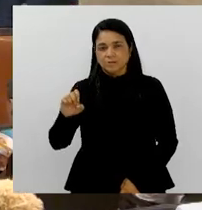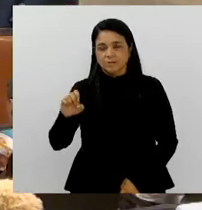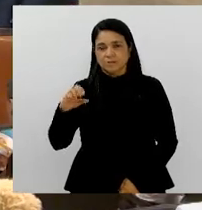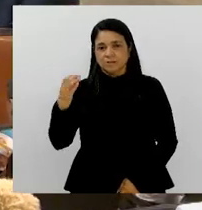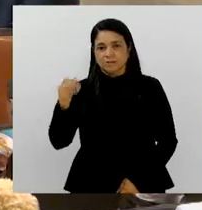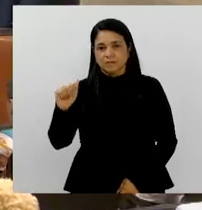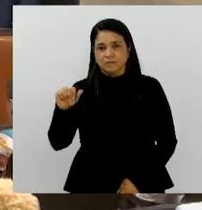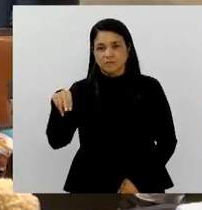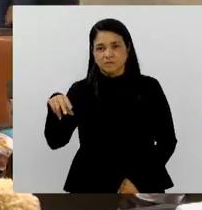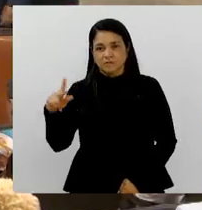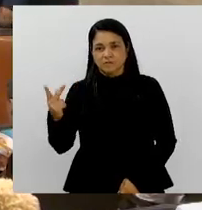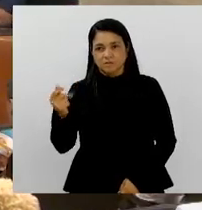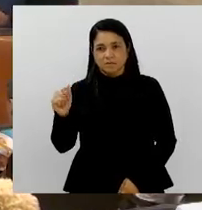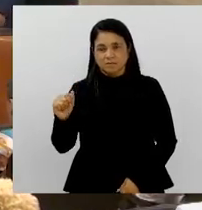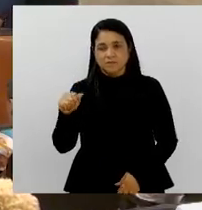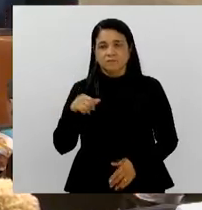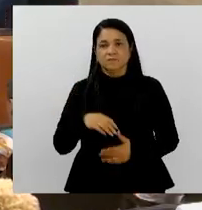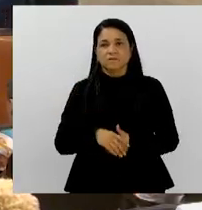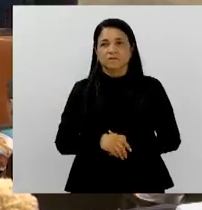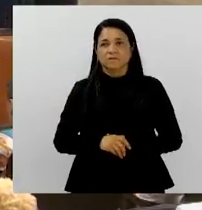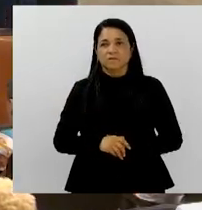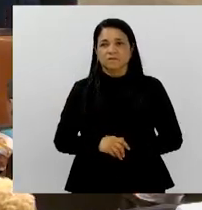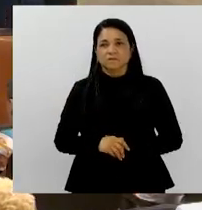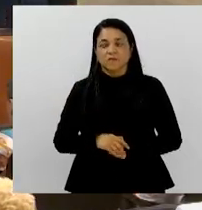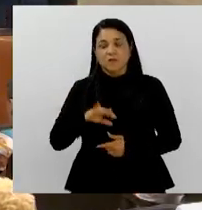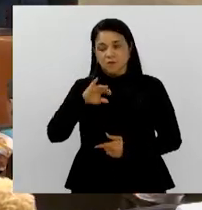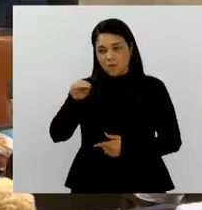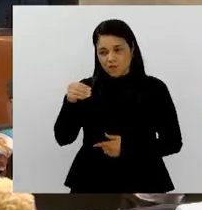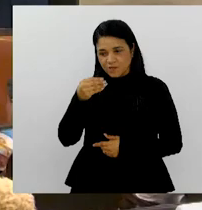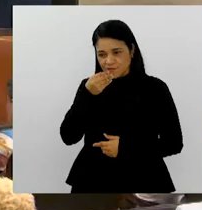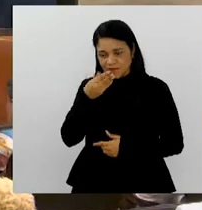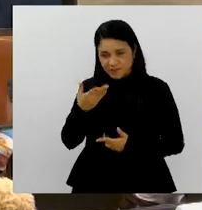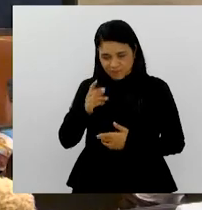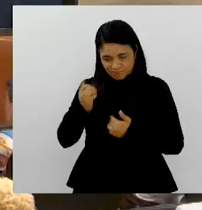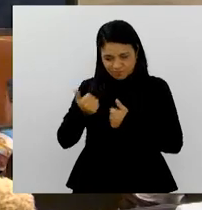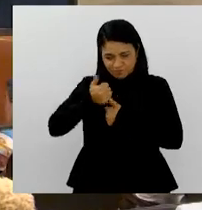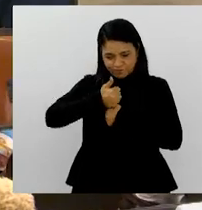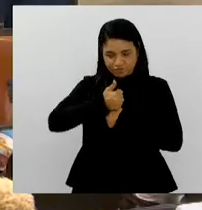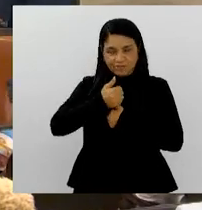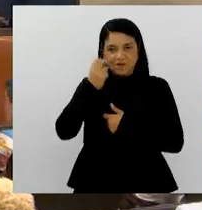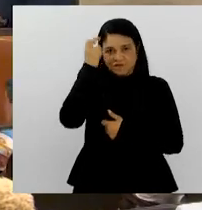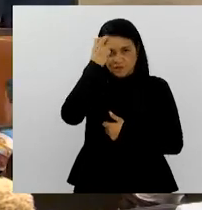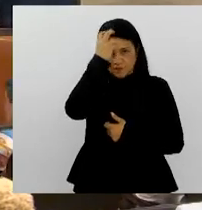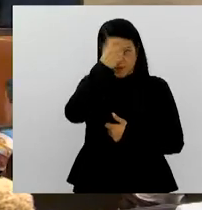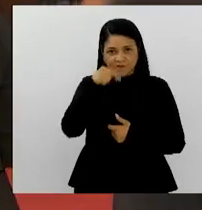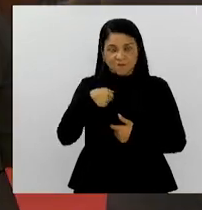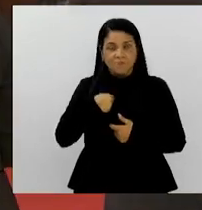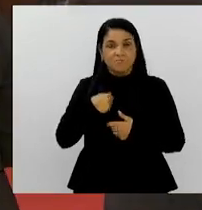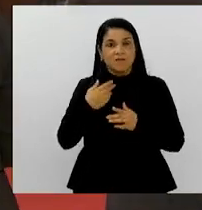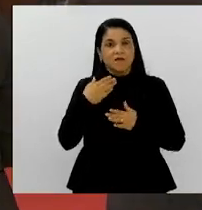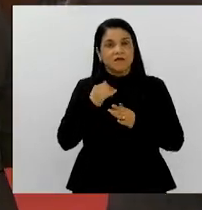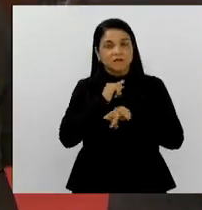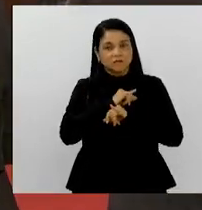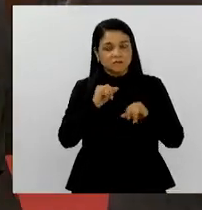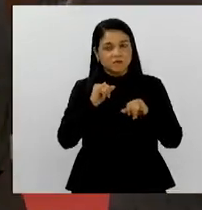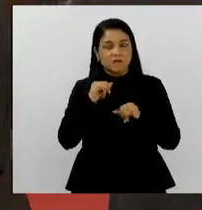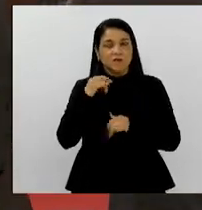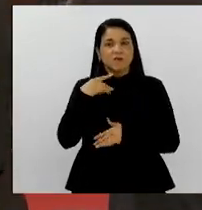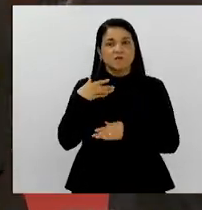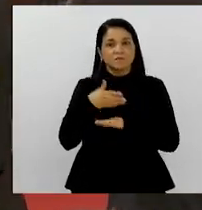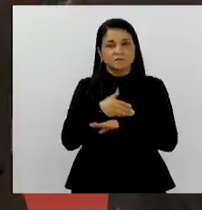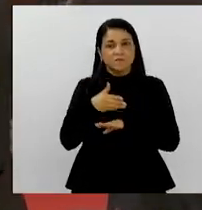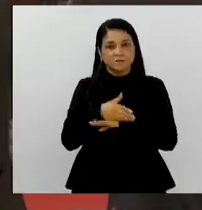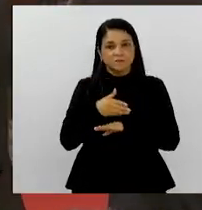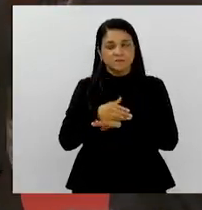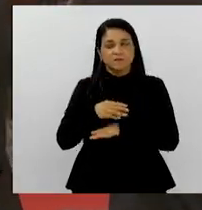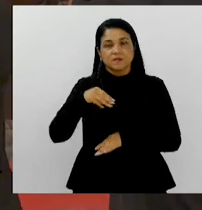Eu aproveito aqui a pedido da presidenta Verônica Lima para anunciar a presença da Micaela Costa, que é presidente